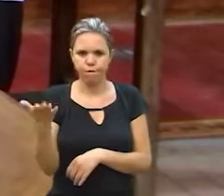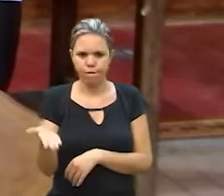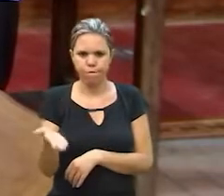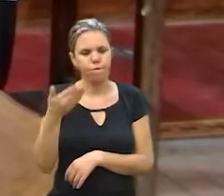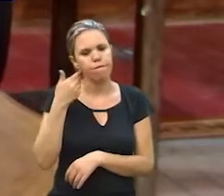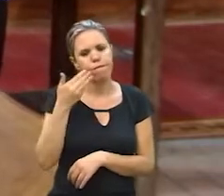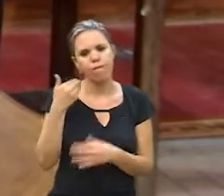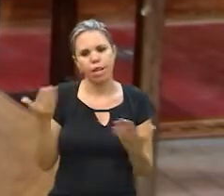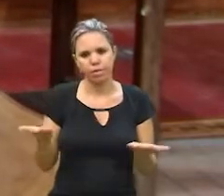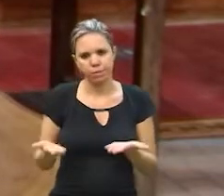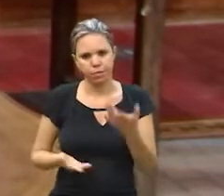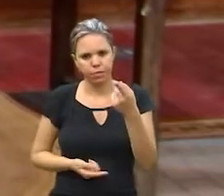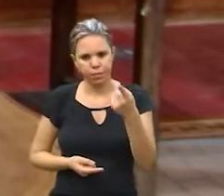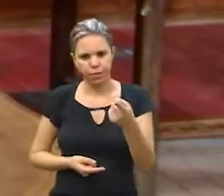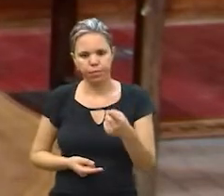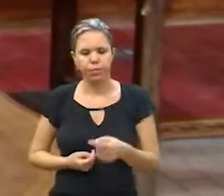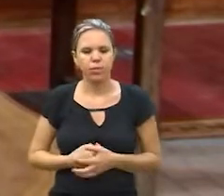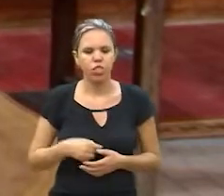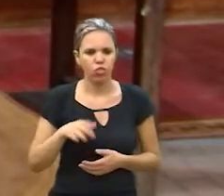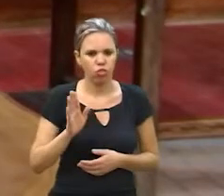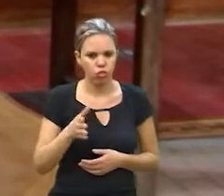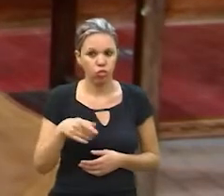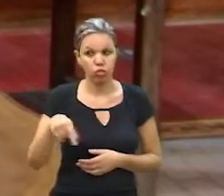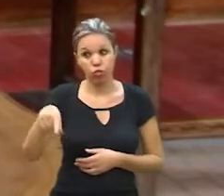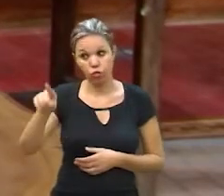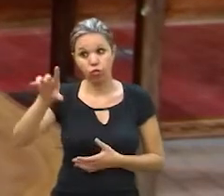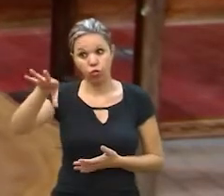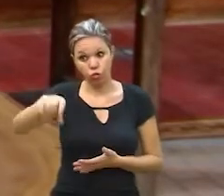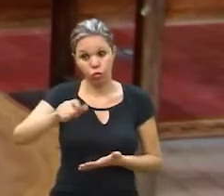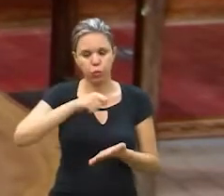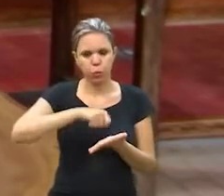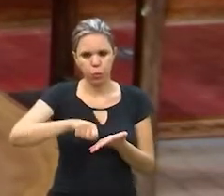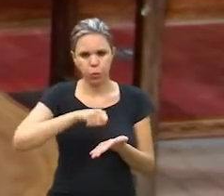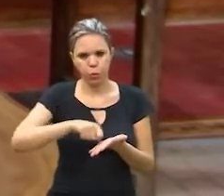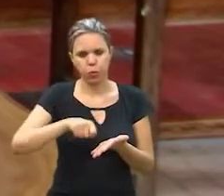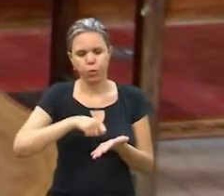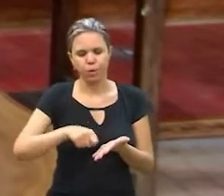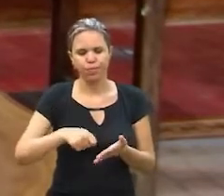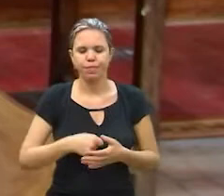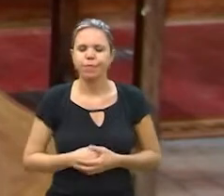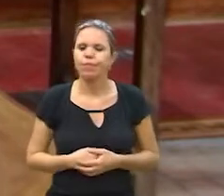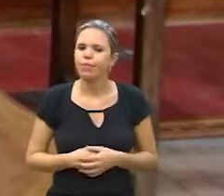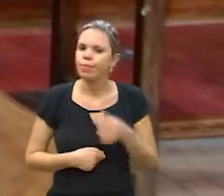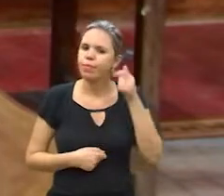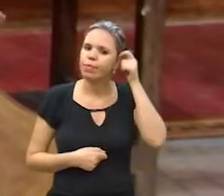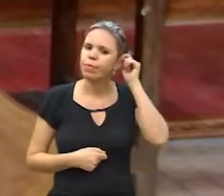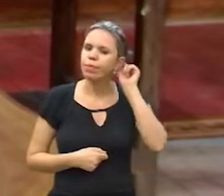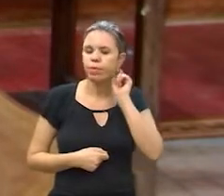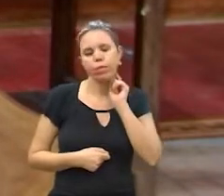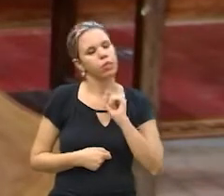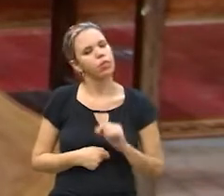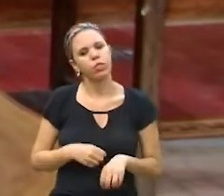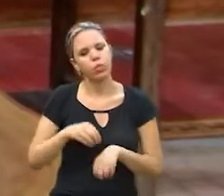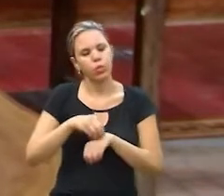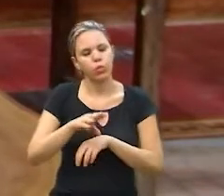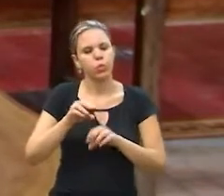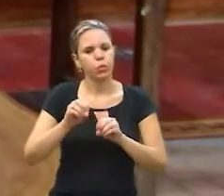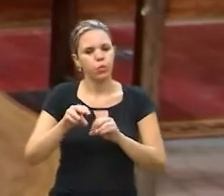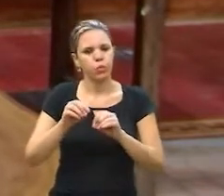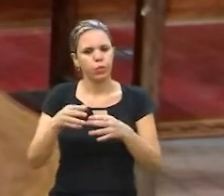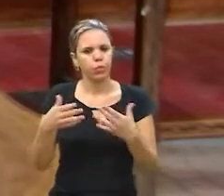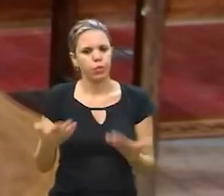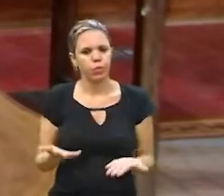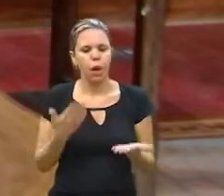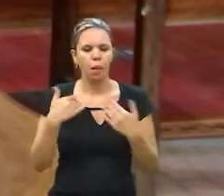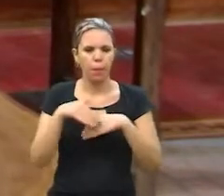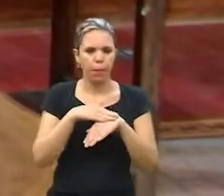então aproveita agora para você já correr e pegar aquele caderninho para anotar. Enquanto isso, a gente vai dar algumas dicas,